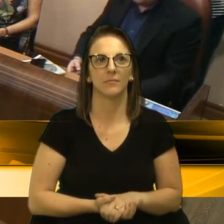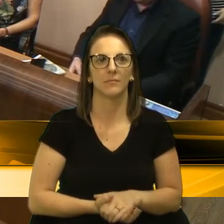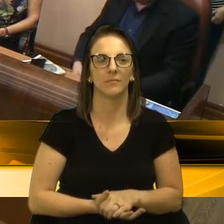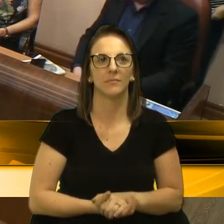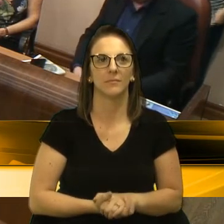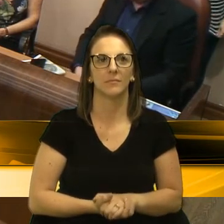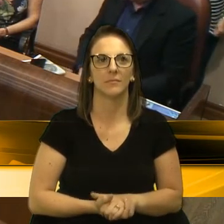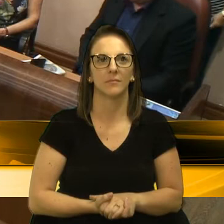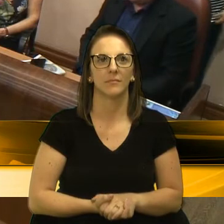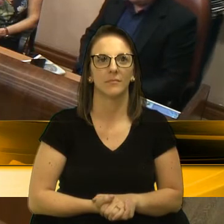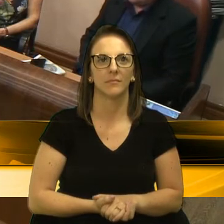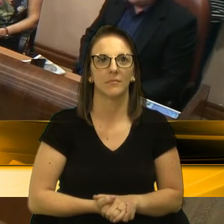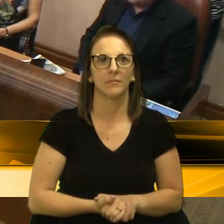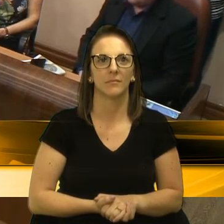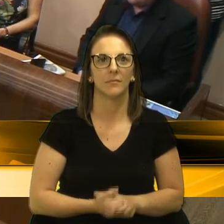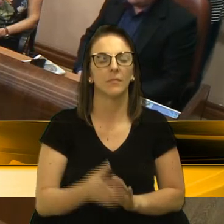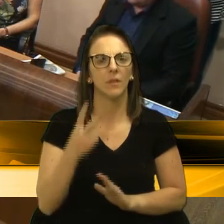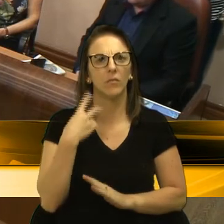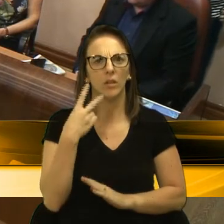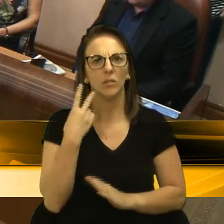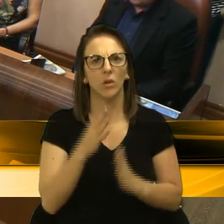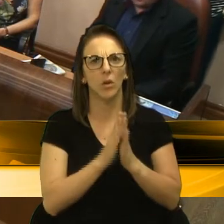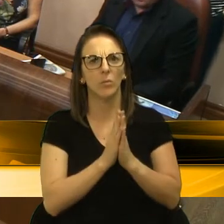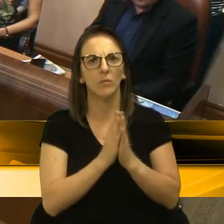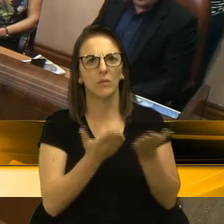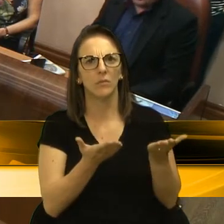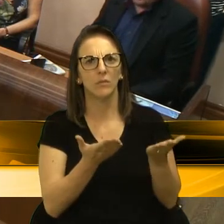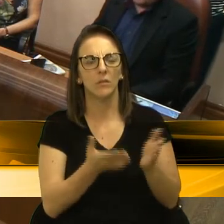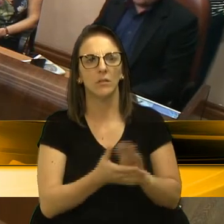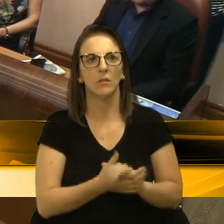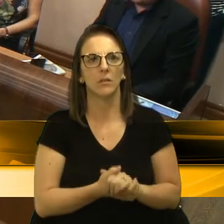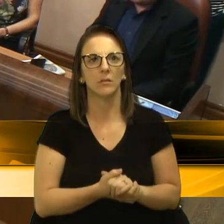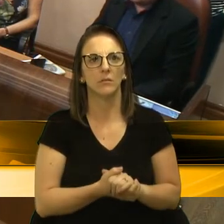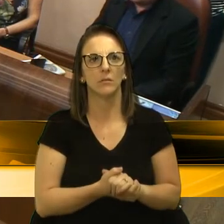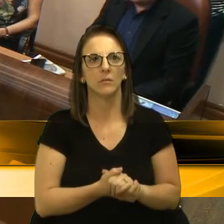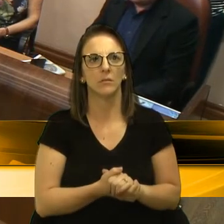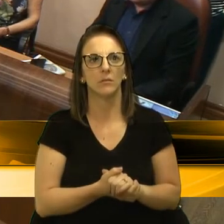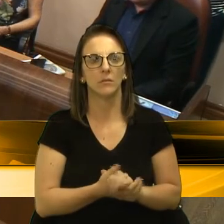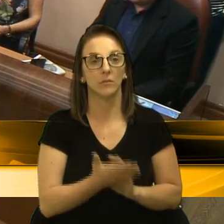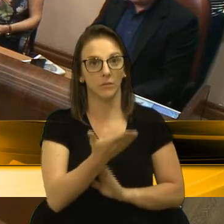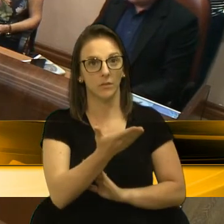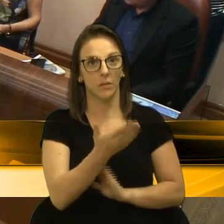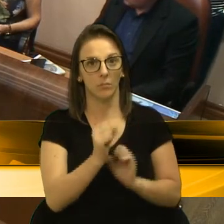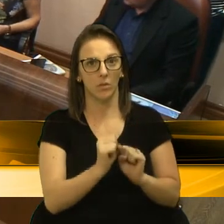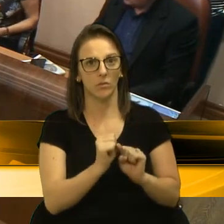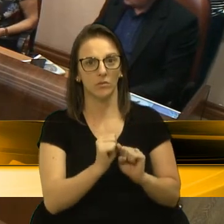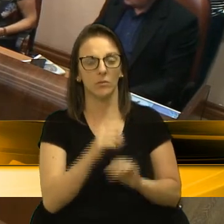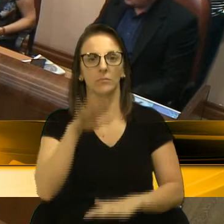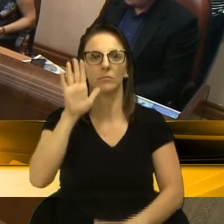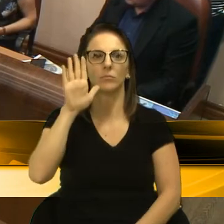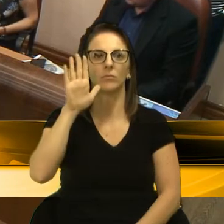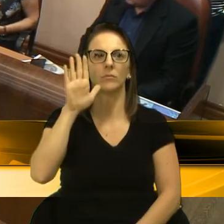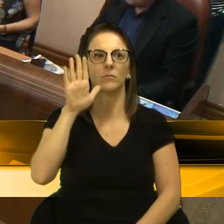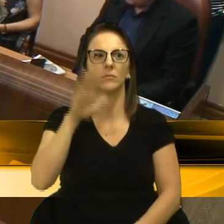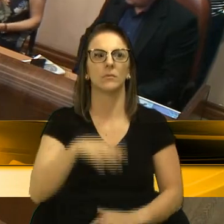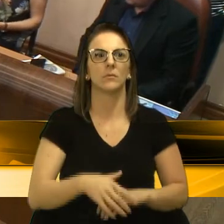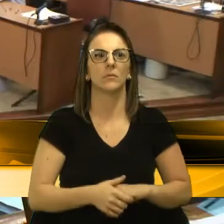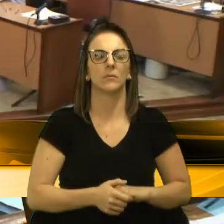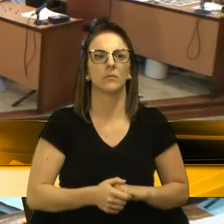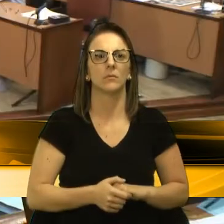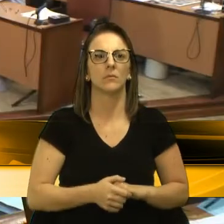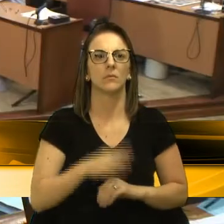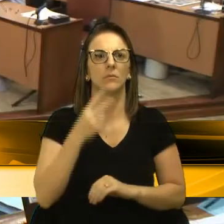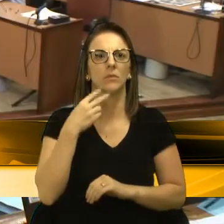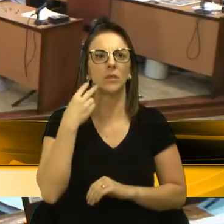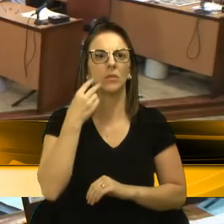Vereador, por favor. O senhor está... Senhor presidente, questão pela ordem, senhor presidente. O vereador Frisso